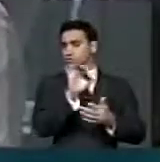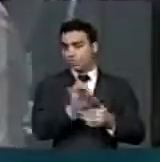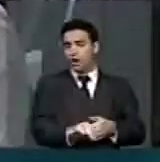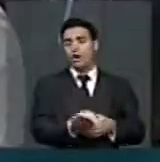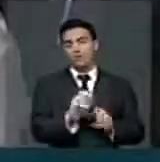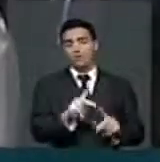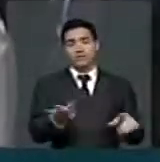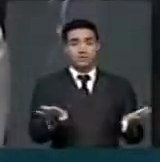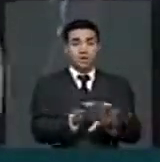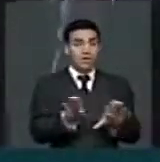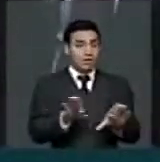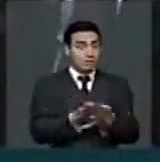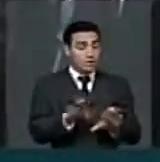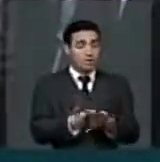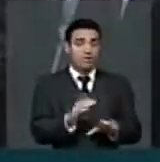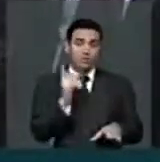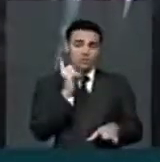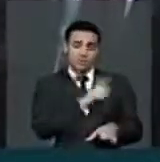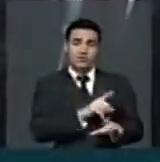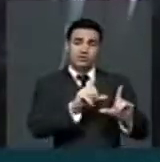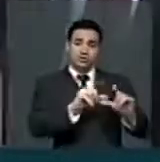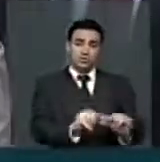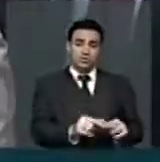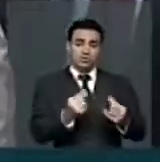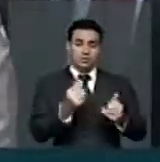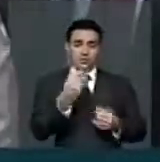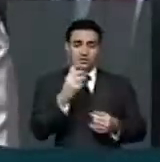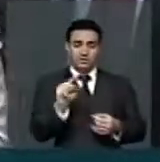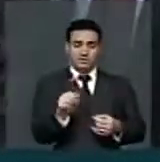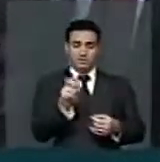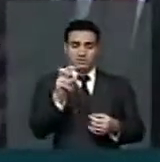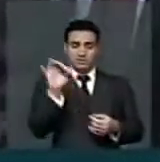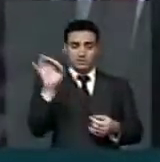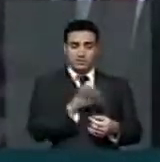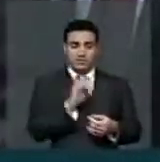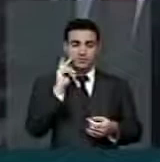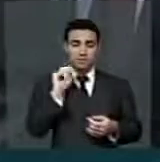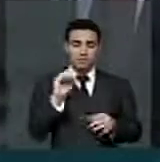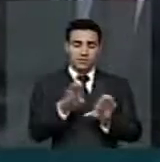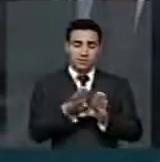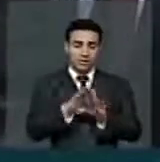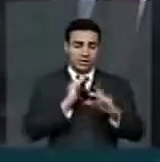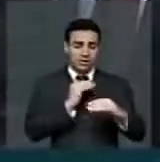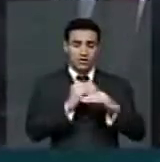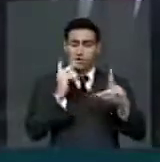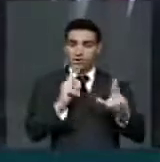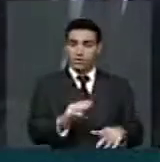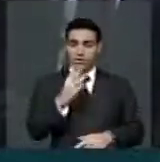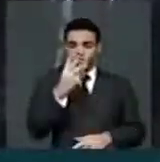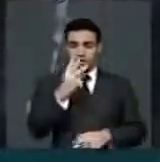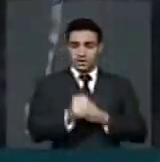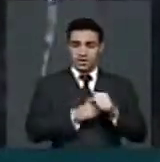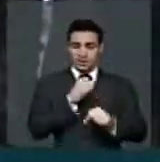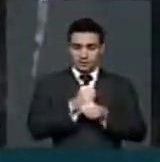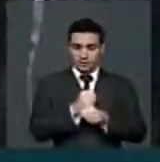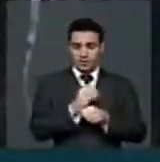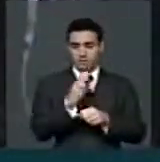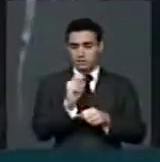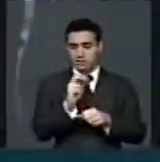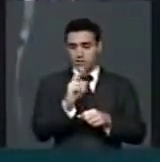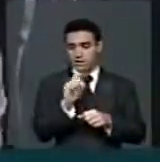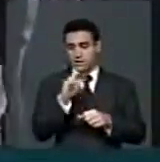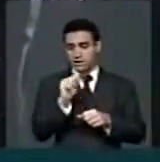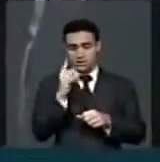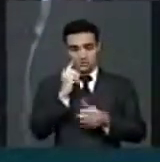eles possam ter também o direito à diminuição para 3,5%, para que eles possam ter direito também aos 3 anos de carência para início do pagamento e